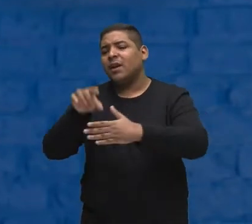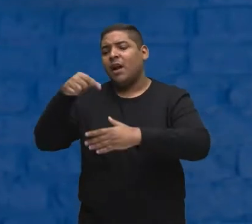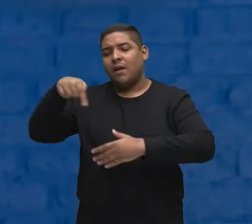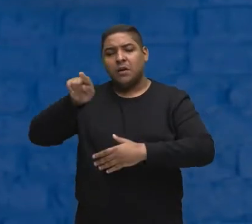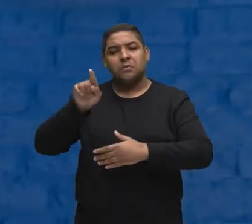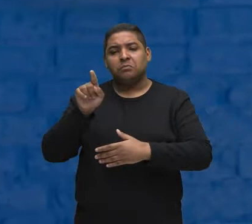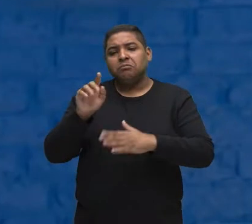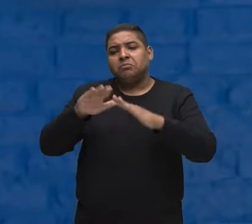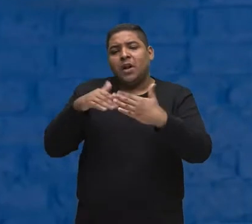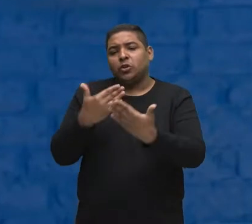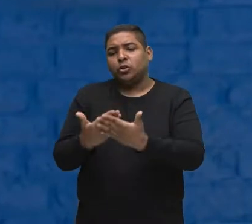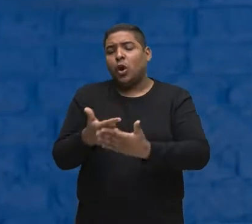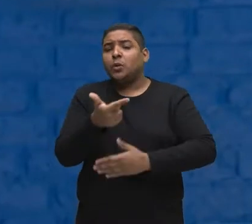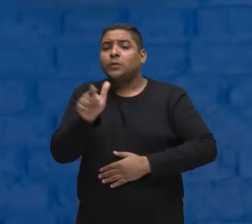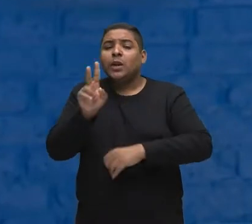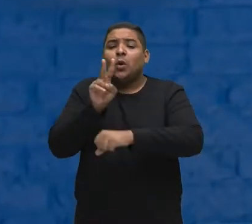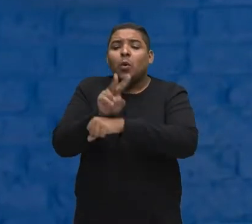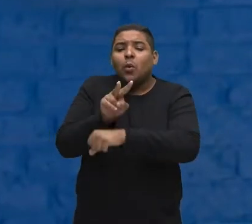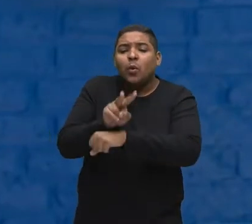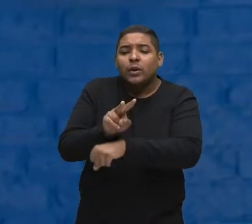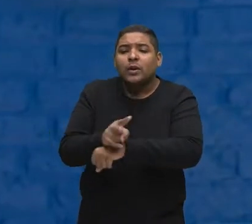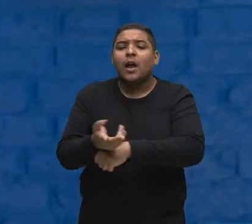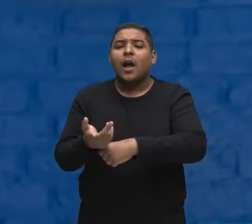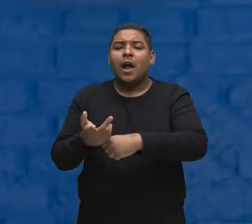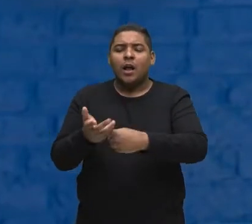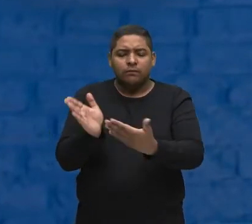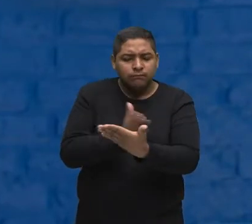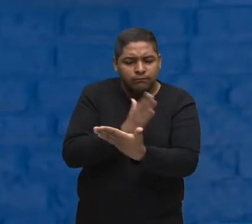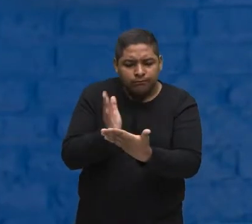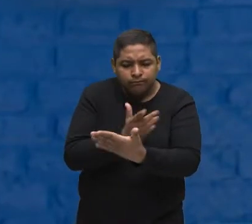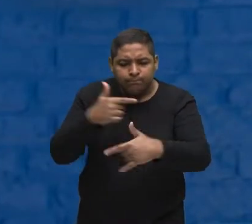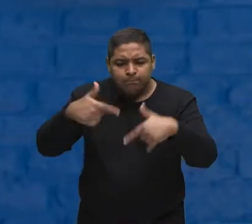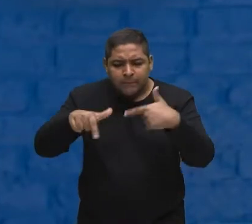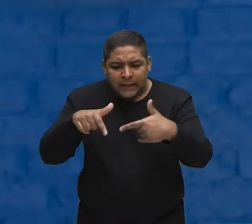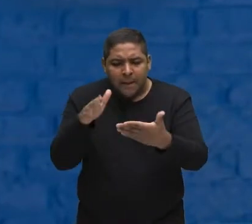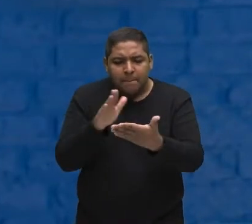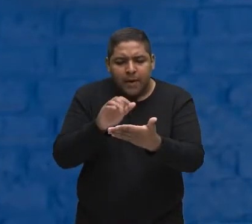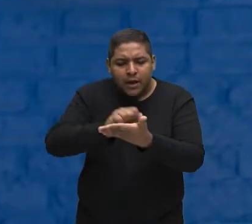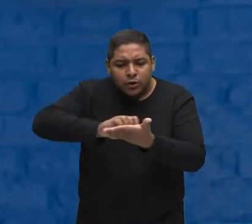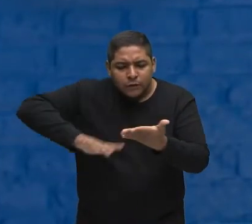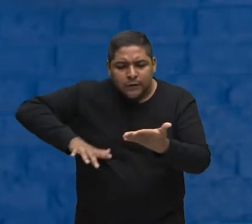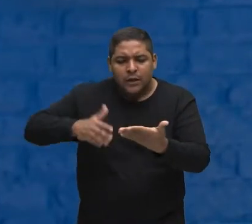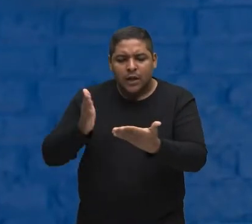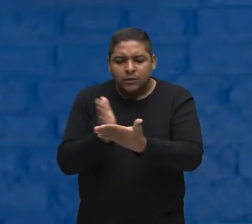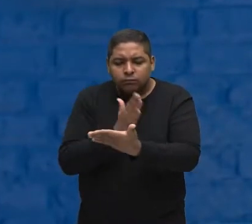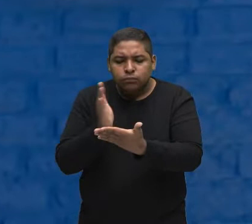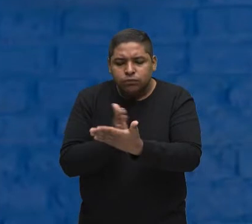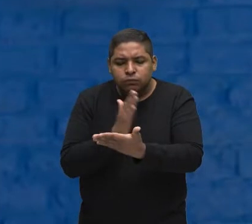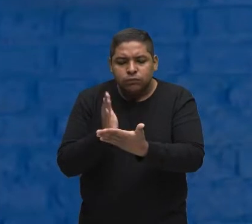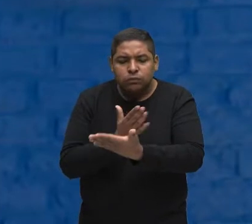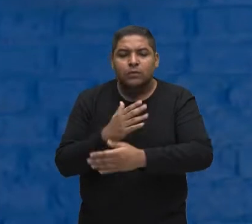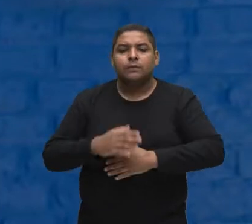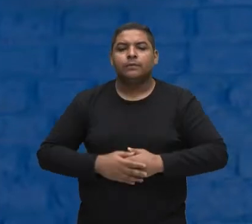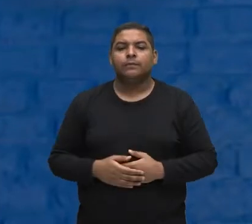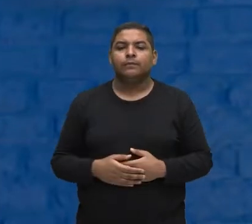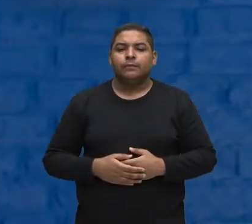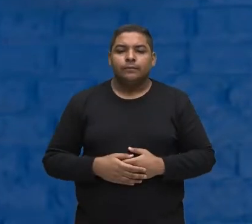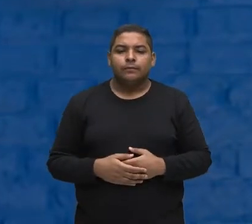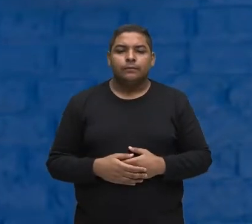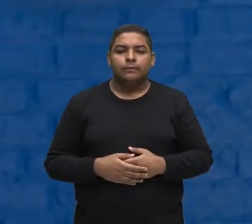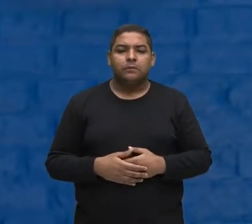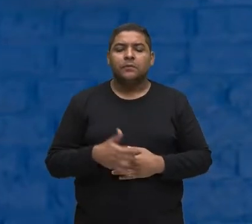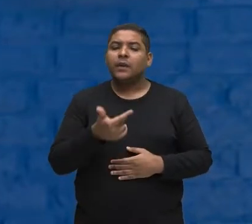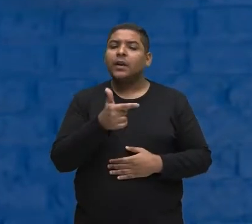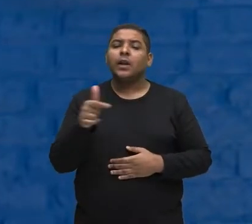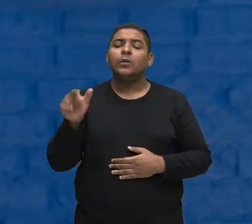aí não tem aquele cuidado de olhar os trabalhos. Eu não digo que é nem cuidado. Às vezes as pessoas também realmente